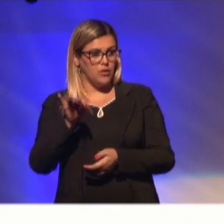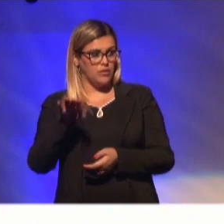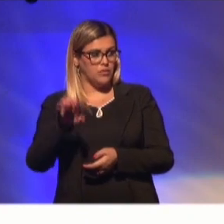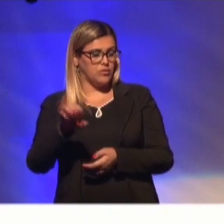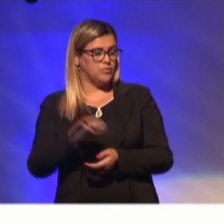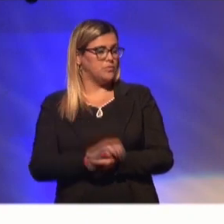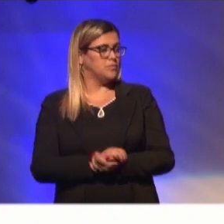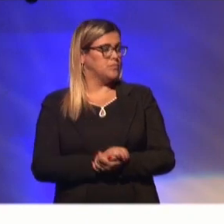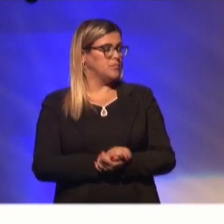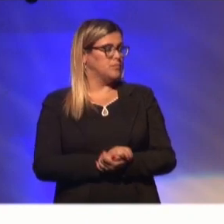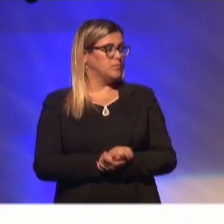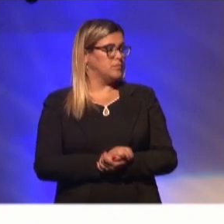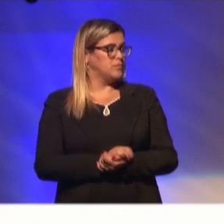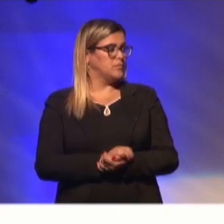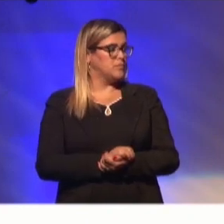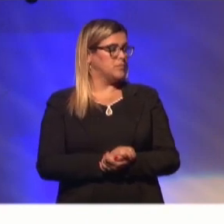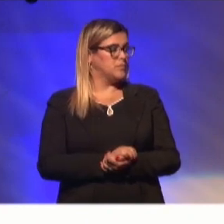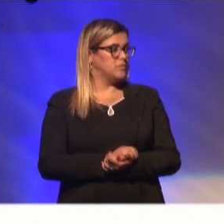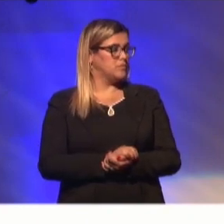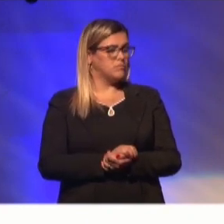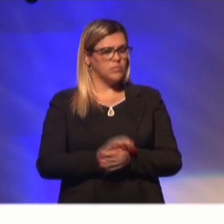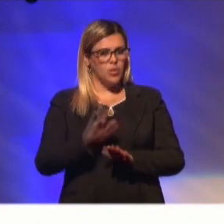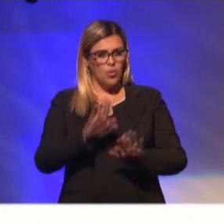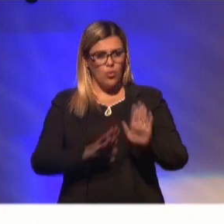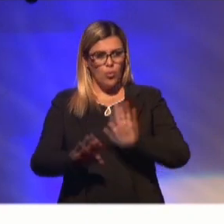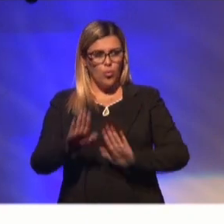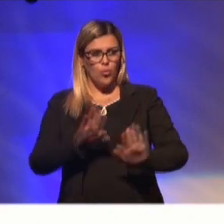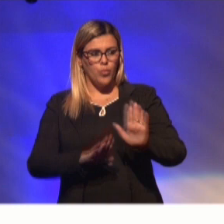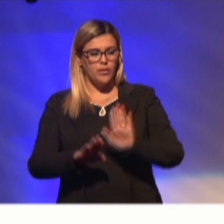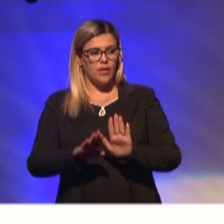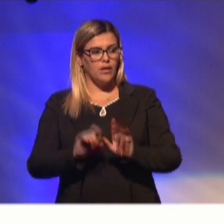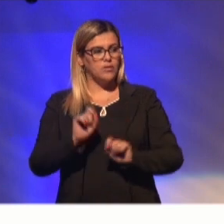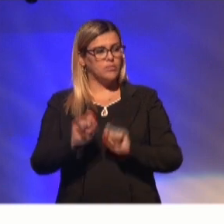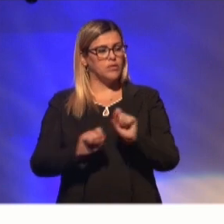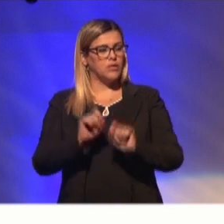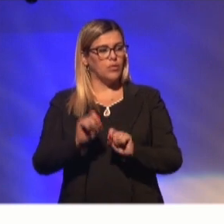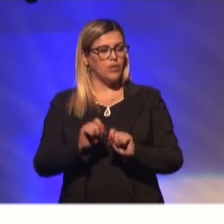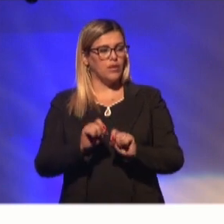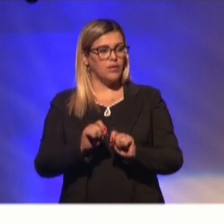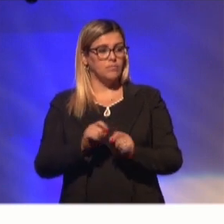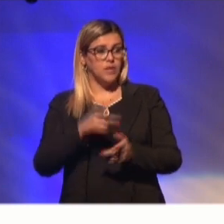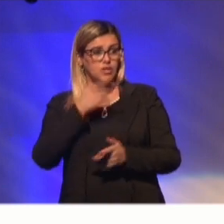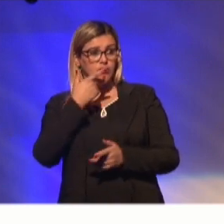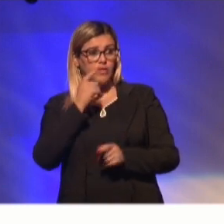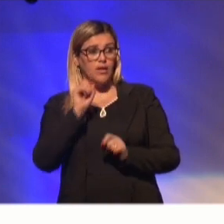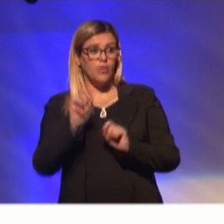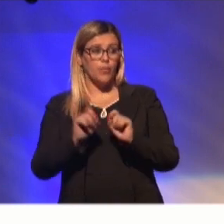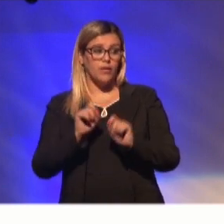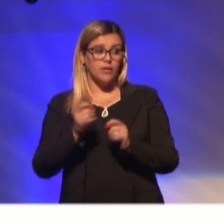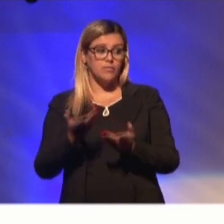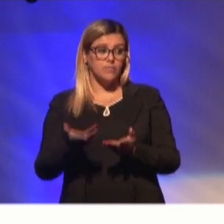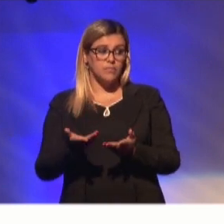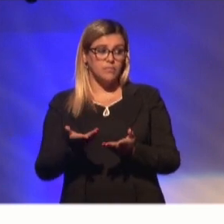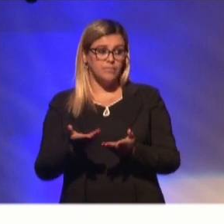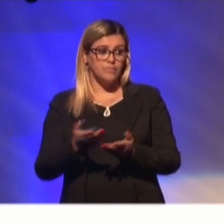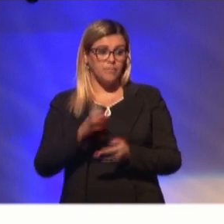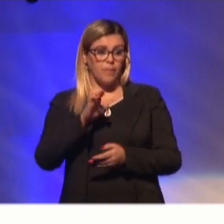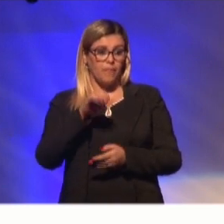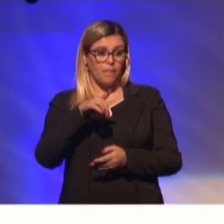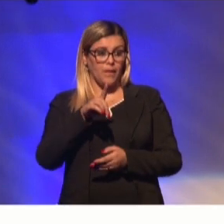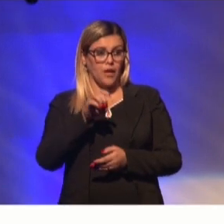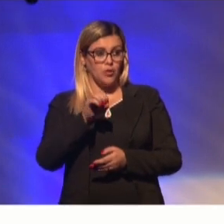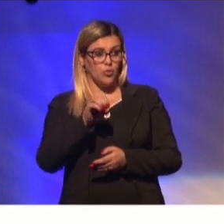celulite. Bem, os cuidados, as precauções e as contraindicações que a gente tem que ter com relação às